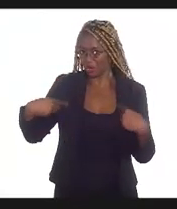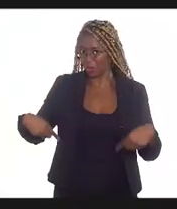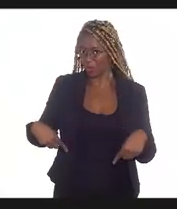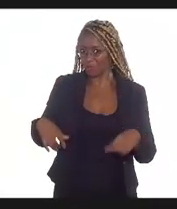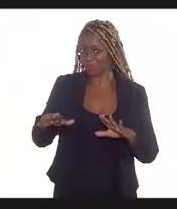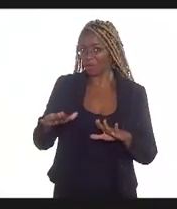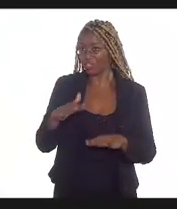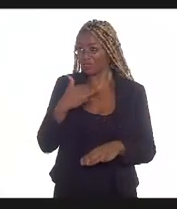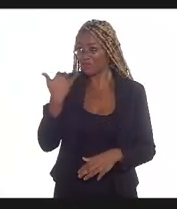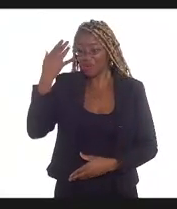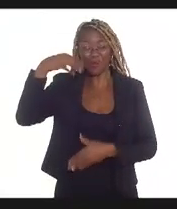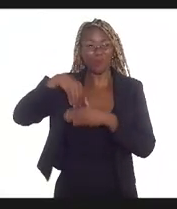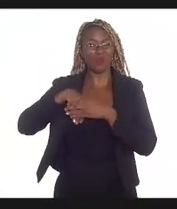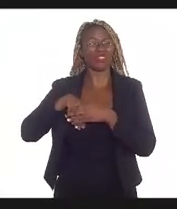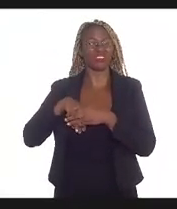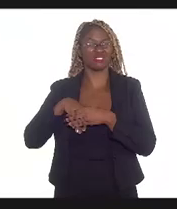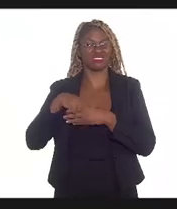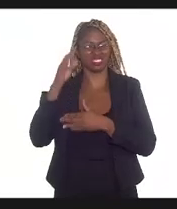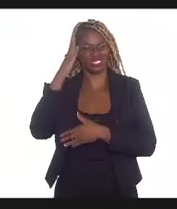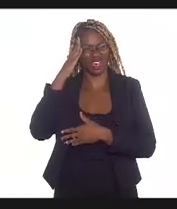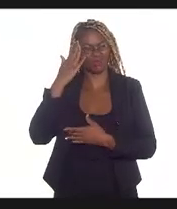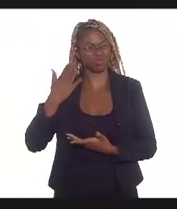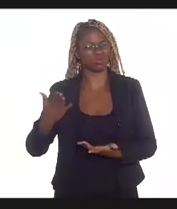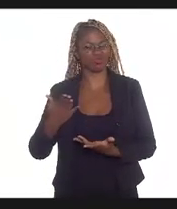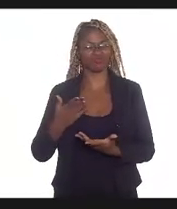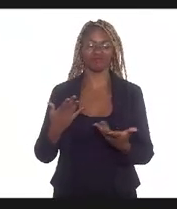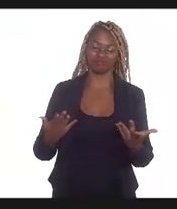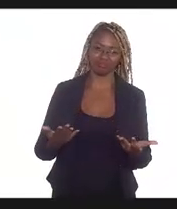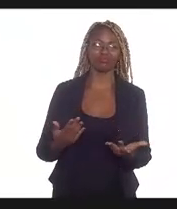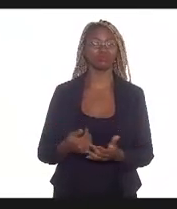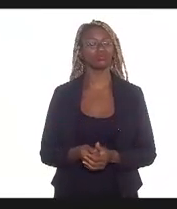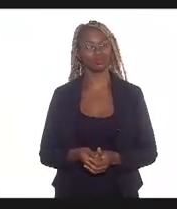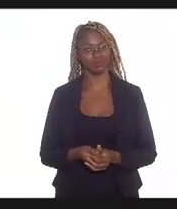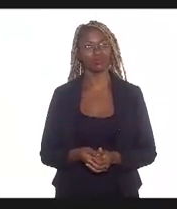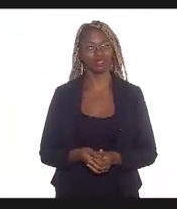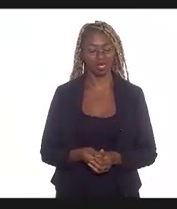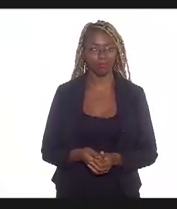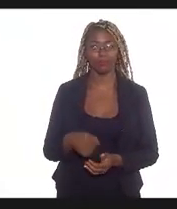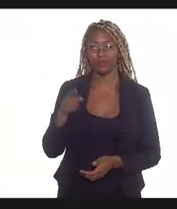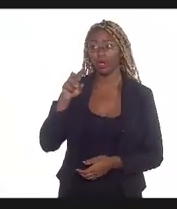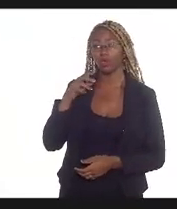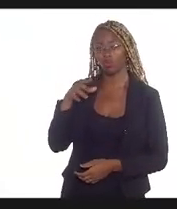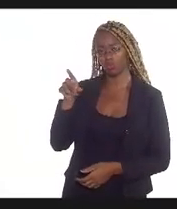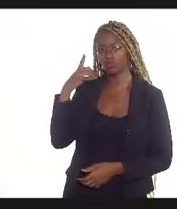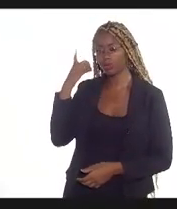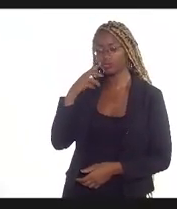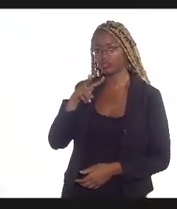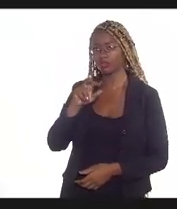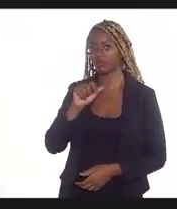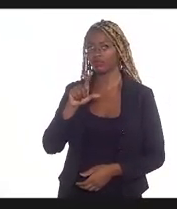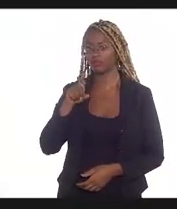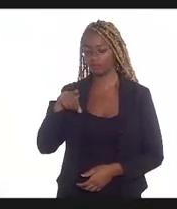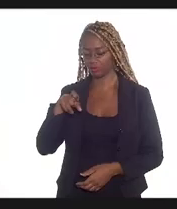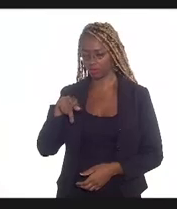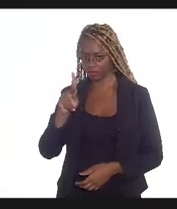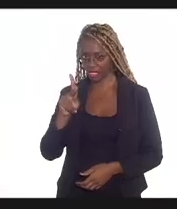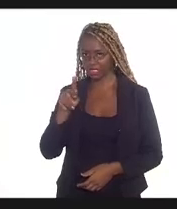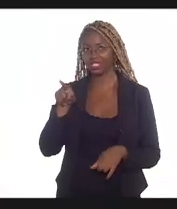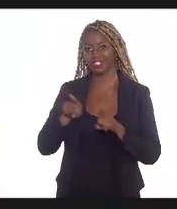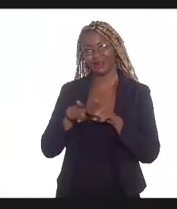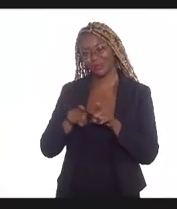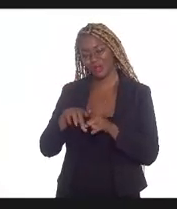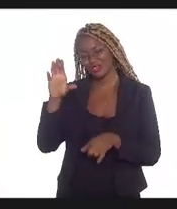viva neste Brasil. E já que nós temos aqui o Valdec Carneiro, niteroense também, fica aí como um símbolo para nós esse dia